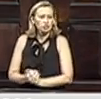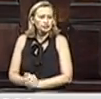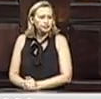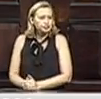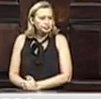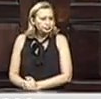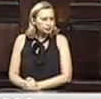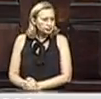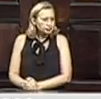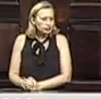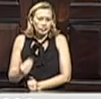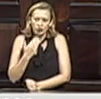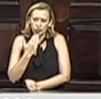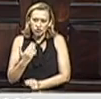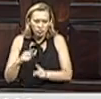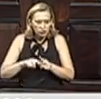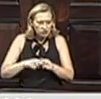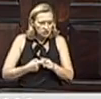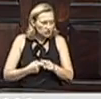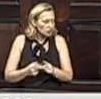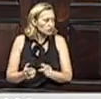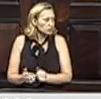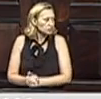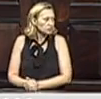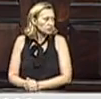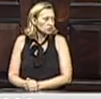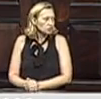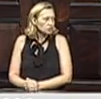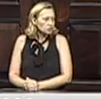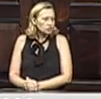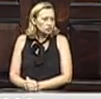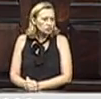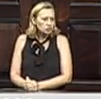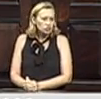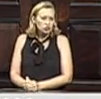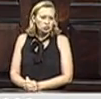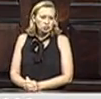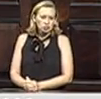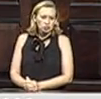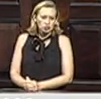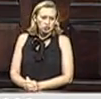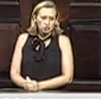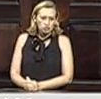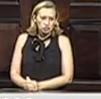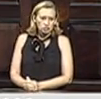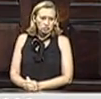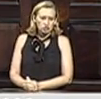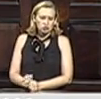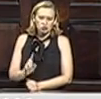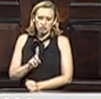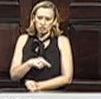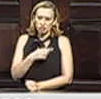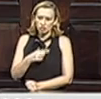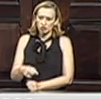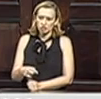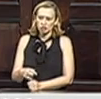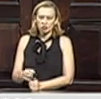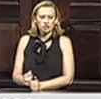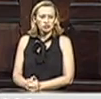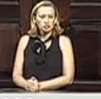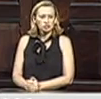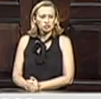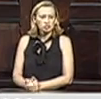Estou pedindo verificação então, senhor presidente, pedindo voto sim. Senhores que aprovam, permaneçam como estão. Rejeitado. Verificação pedida pelo